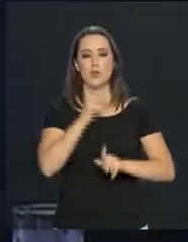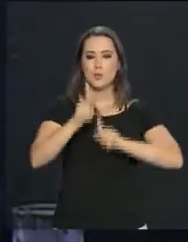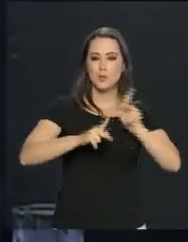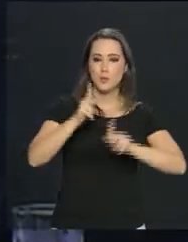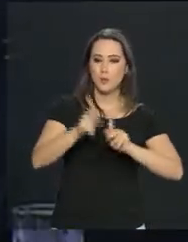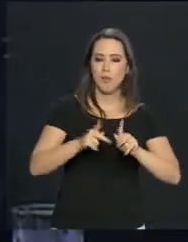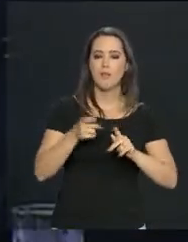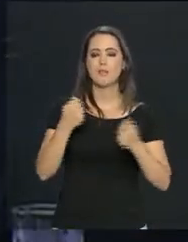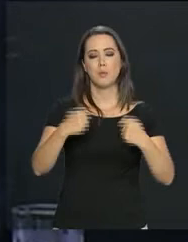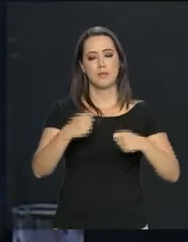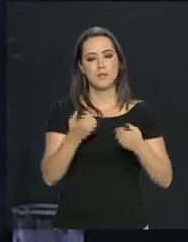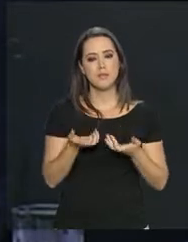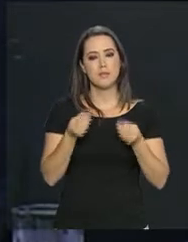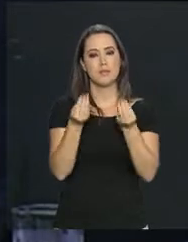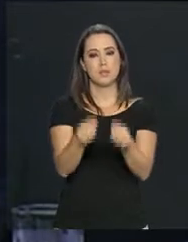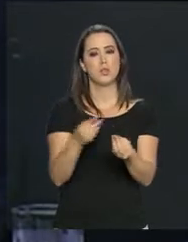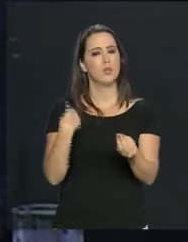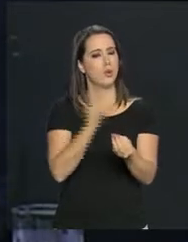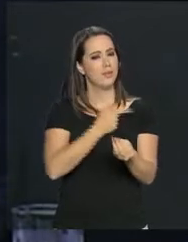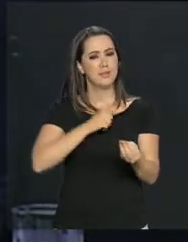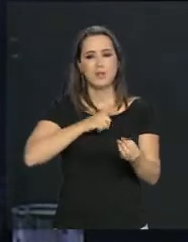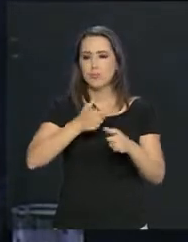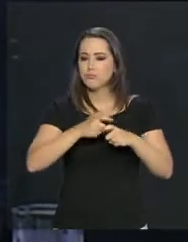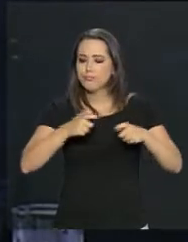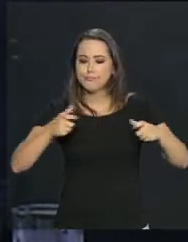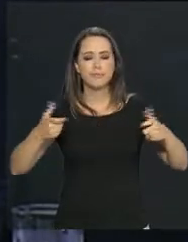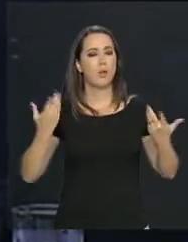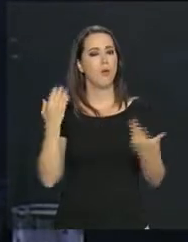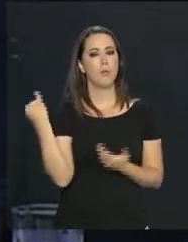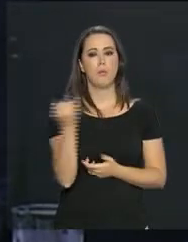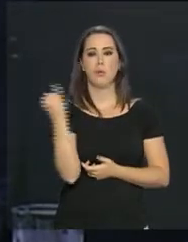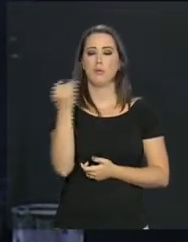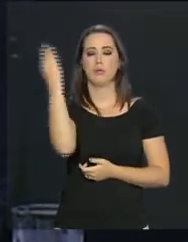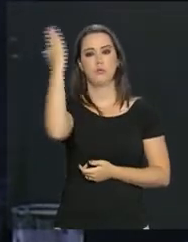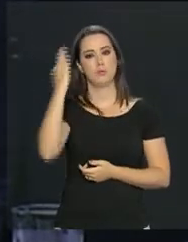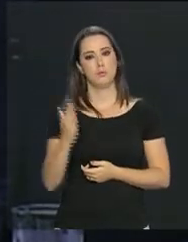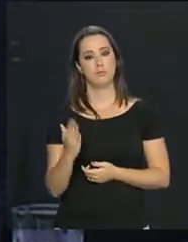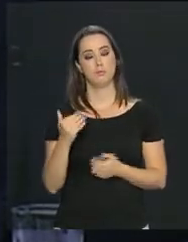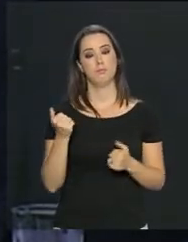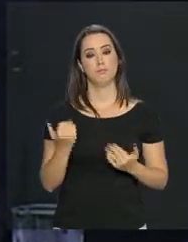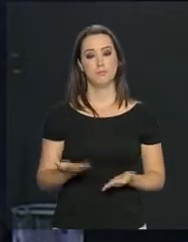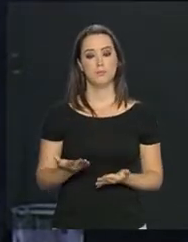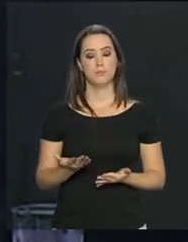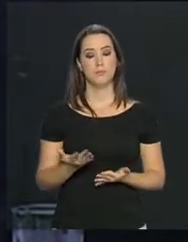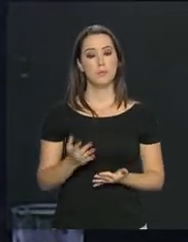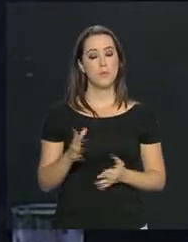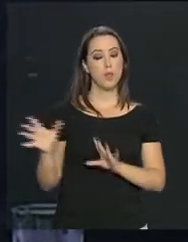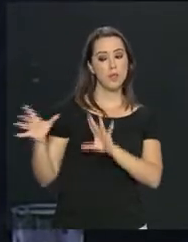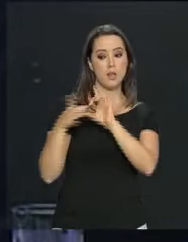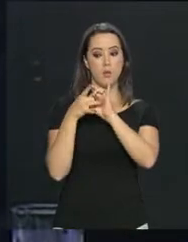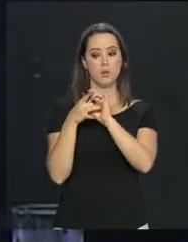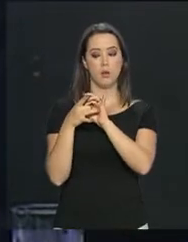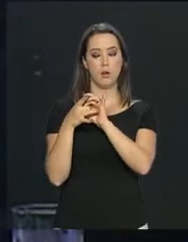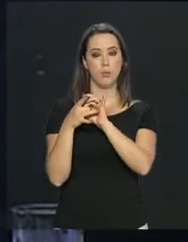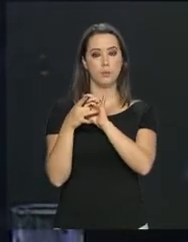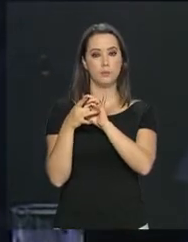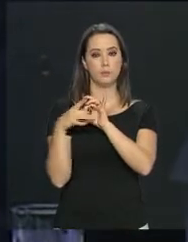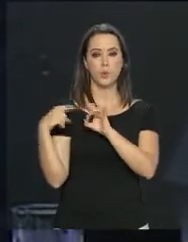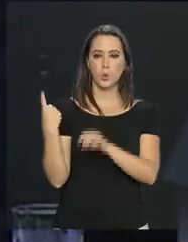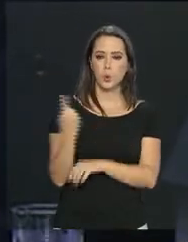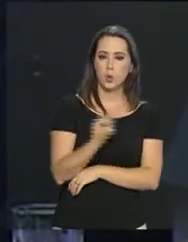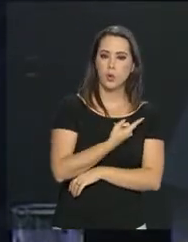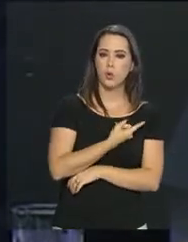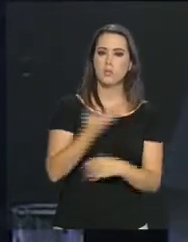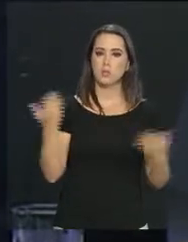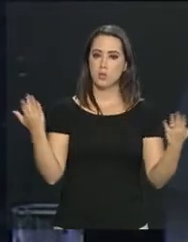temos tudo tudo para sermos uma grande nação ea união de nós que no momento